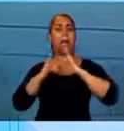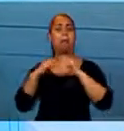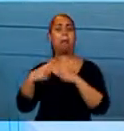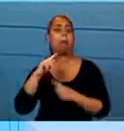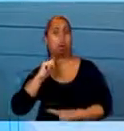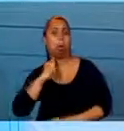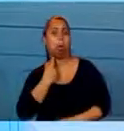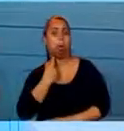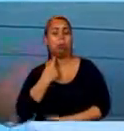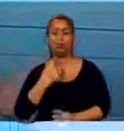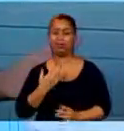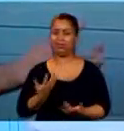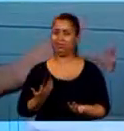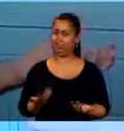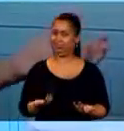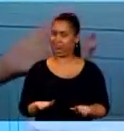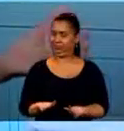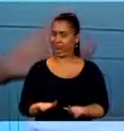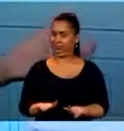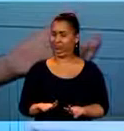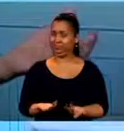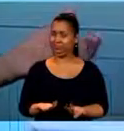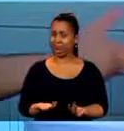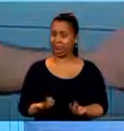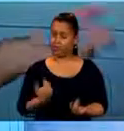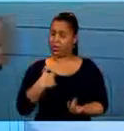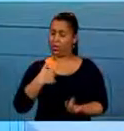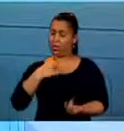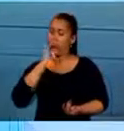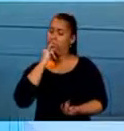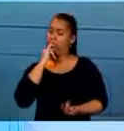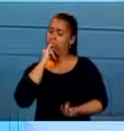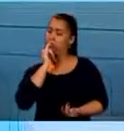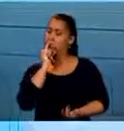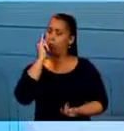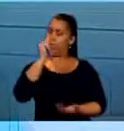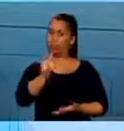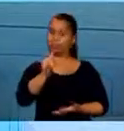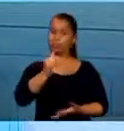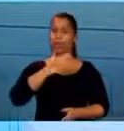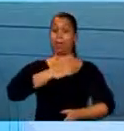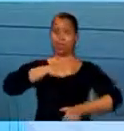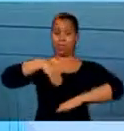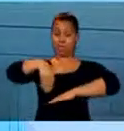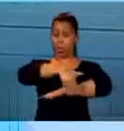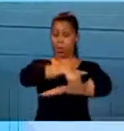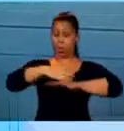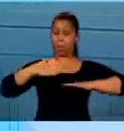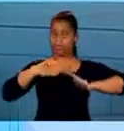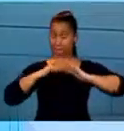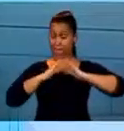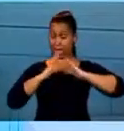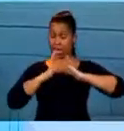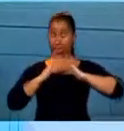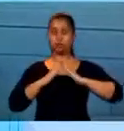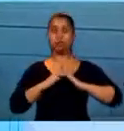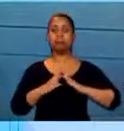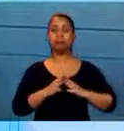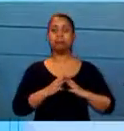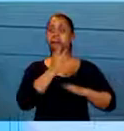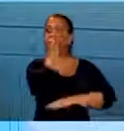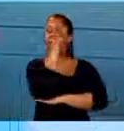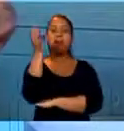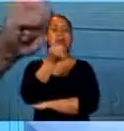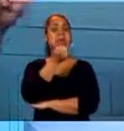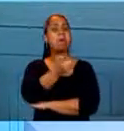Né? Olha, eu vou dar o exemplo da minha rua. É pouco